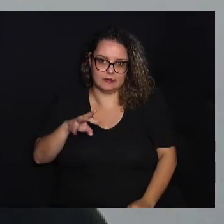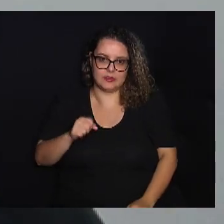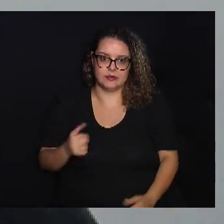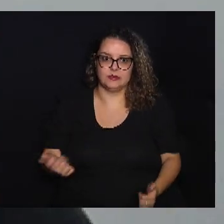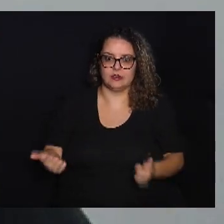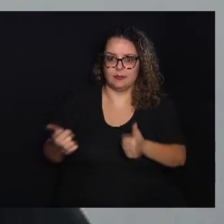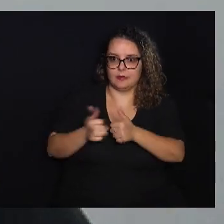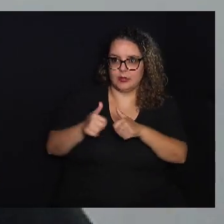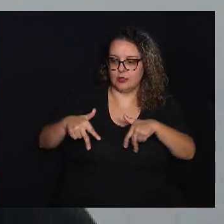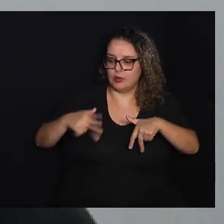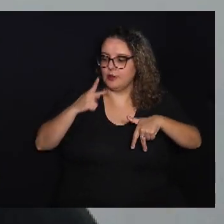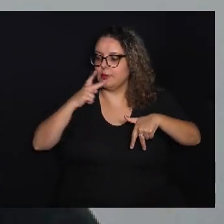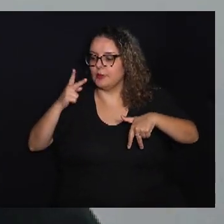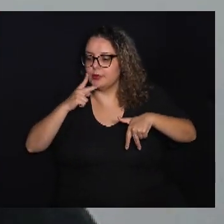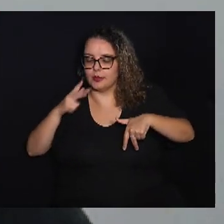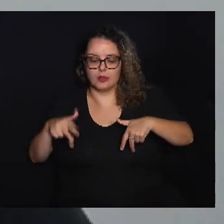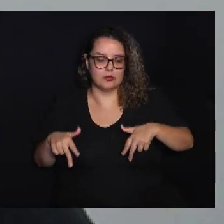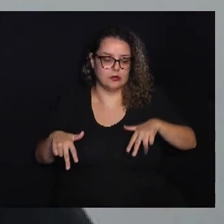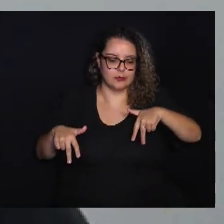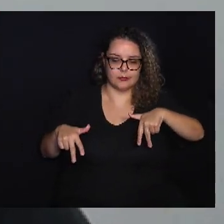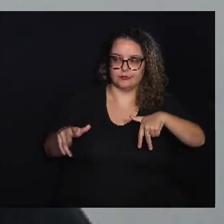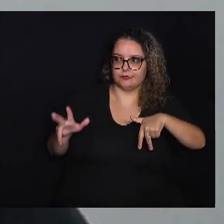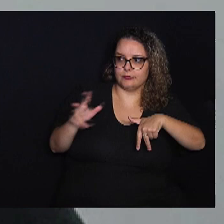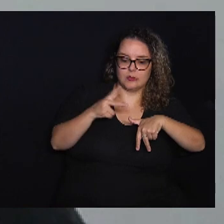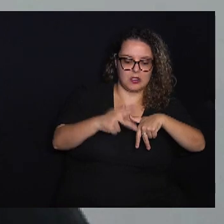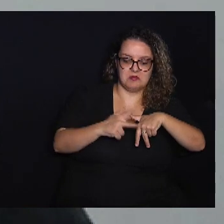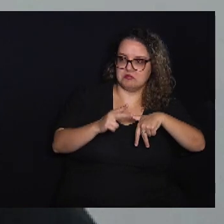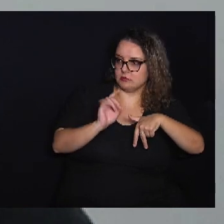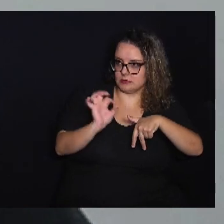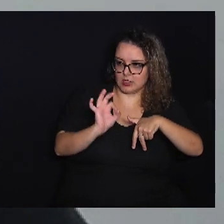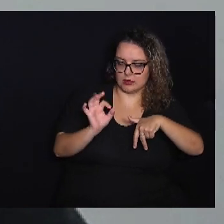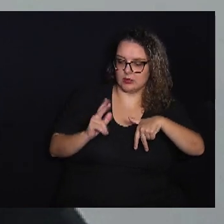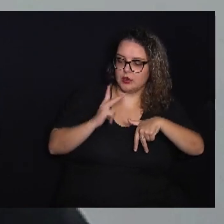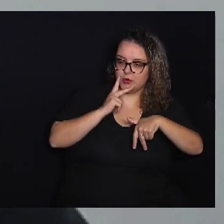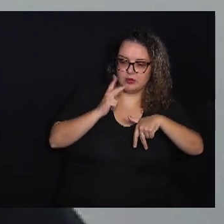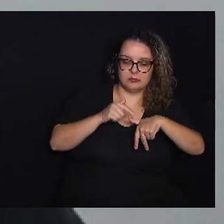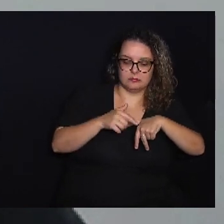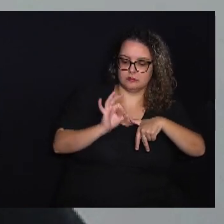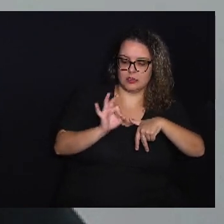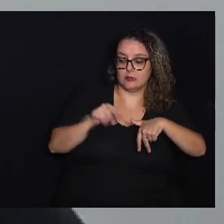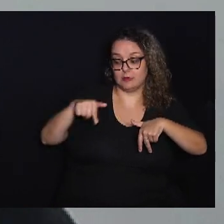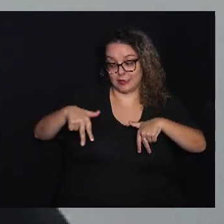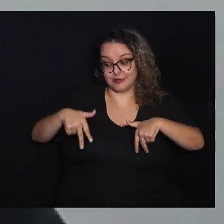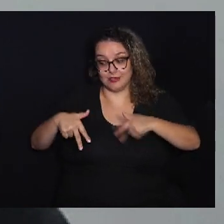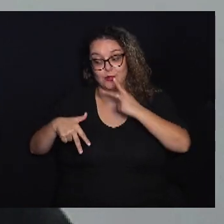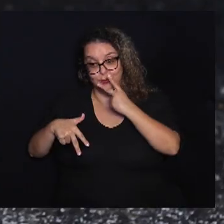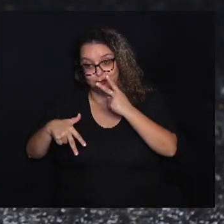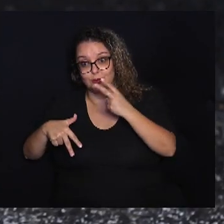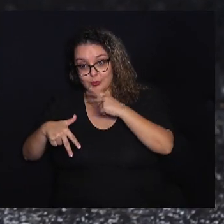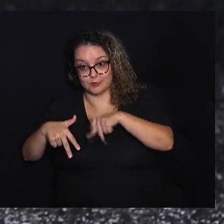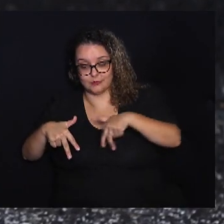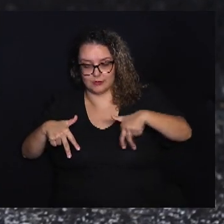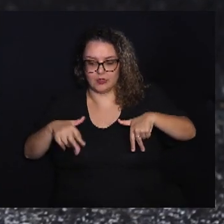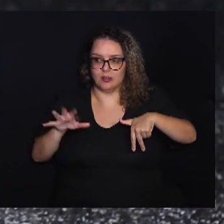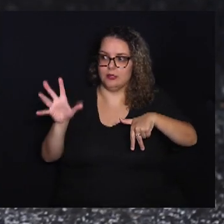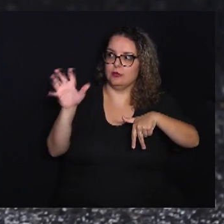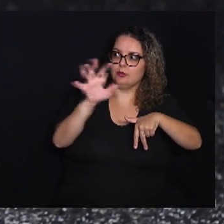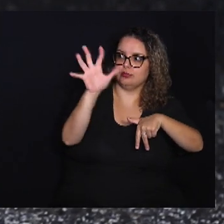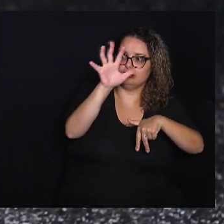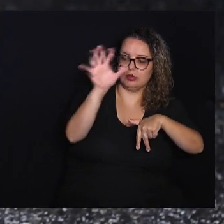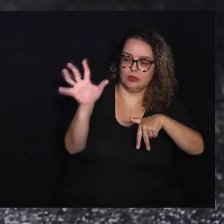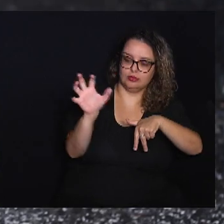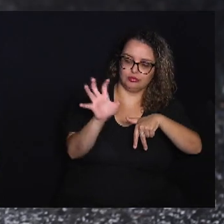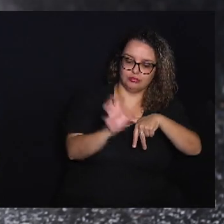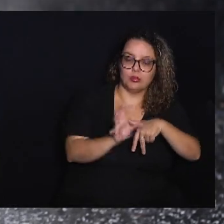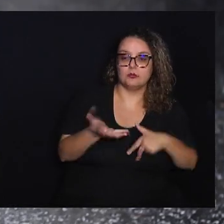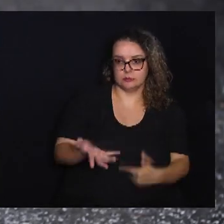10 a 20%, eles estão associados a outras causas, tá? A gente ainda não sabe quanto dessas causas podem ter a ver com fatores